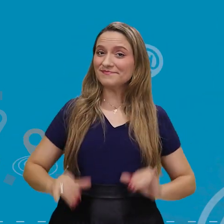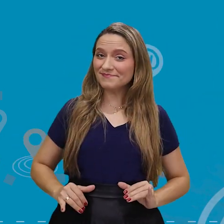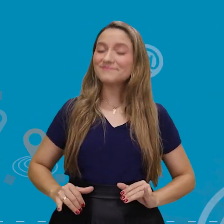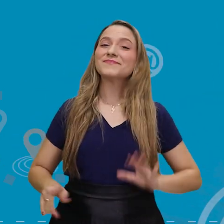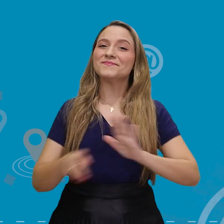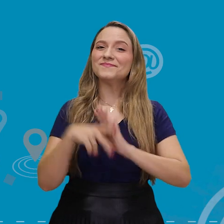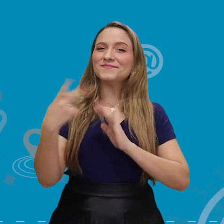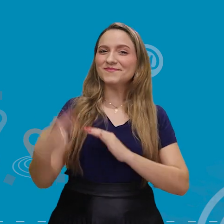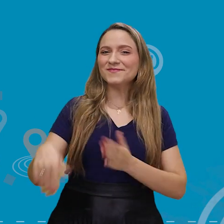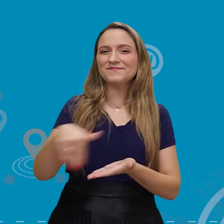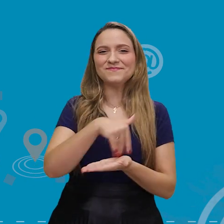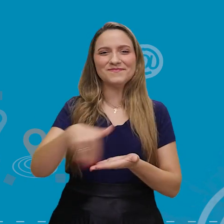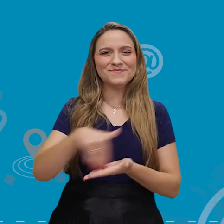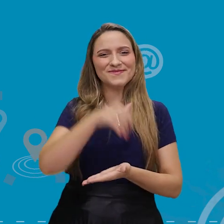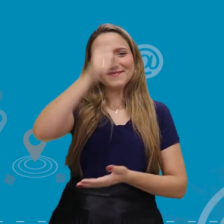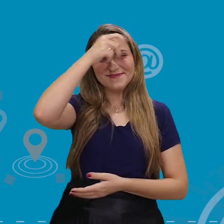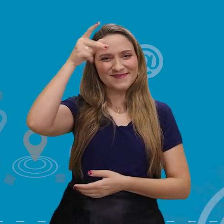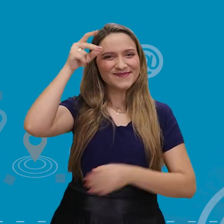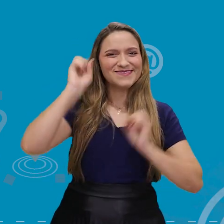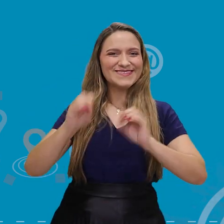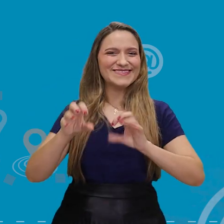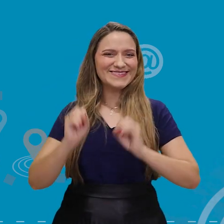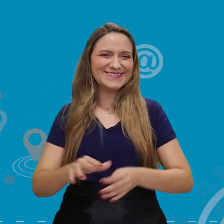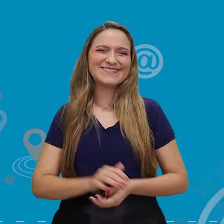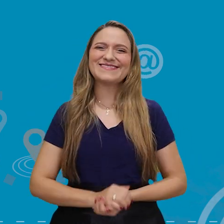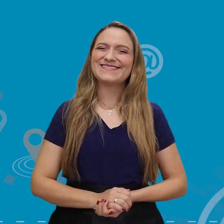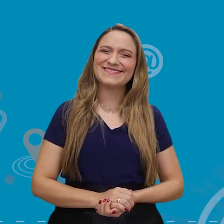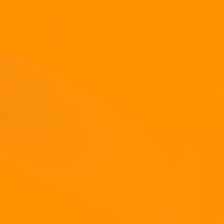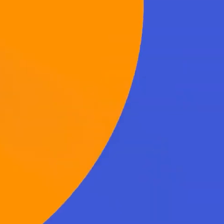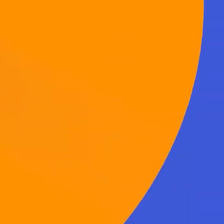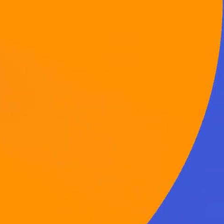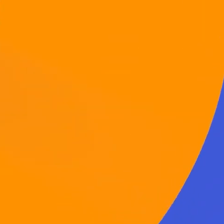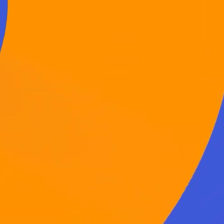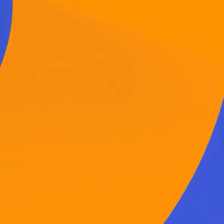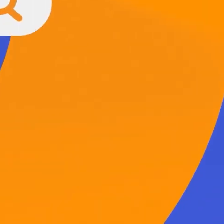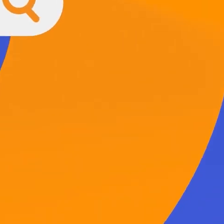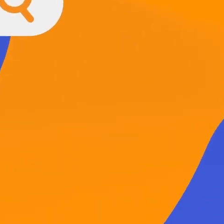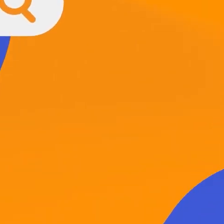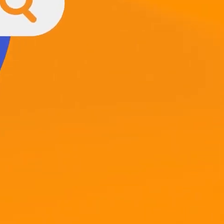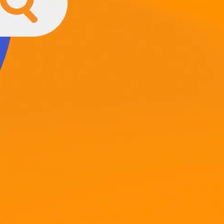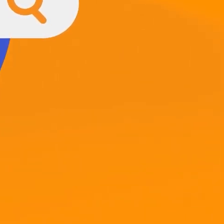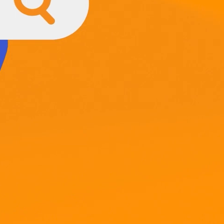Inclusão, Diversidade e Cidadania da Secretaria Municipal de Educação.